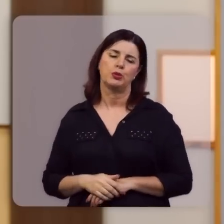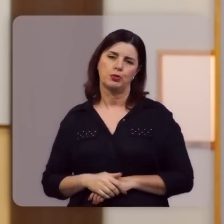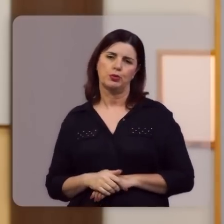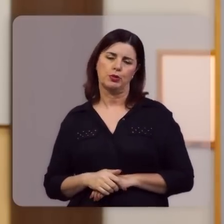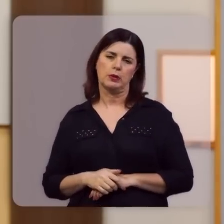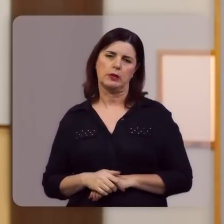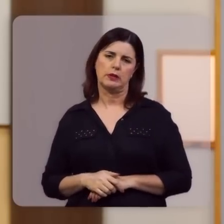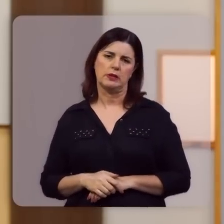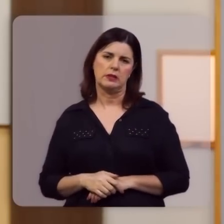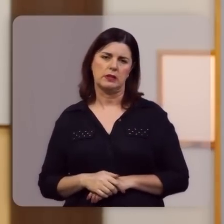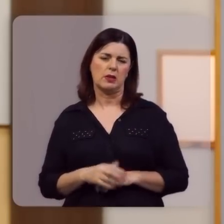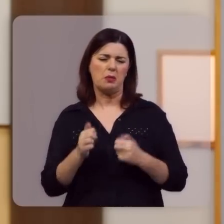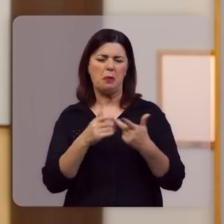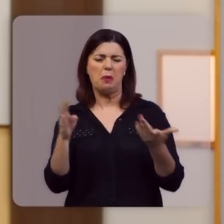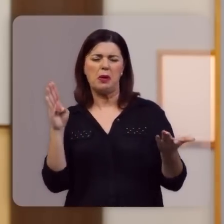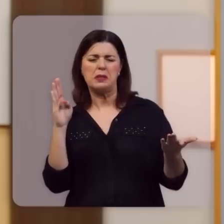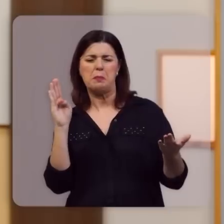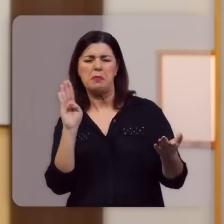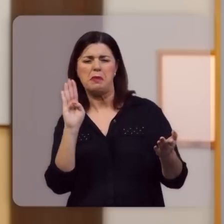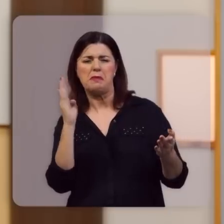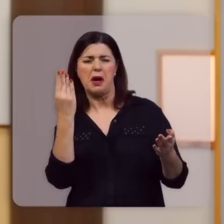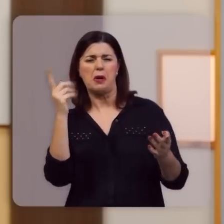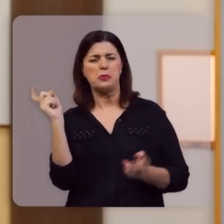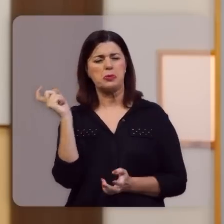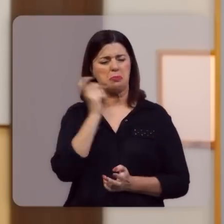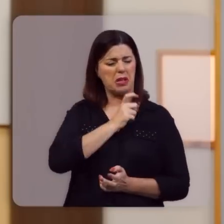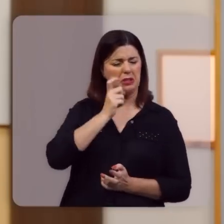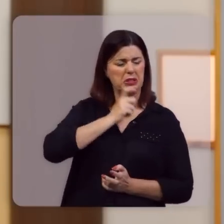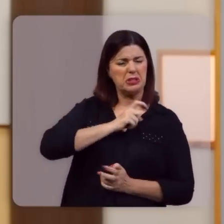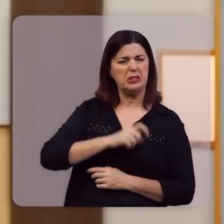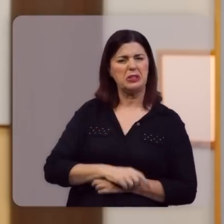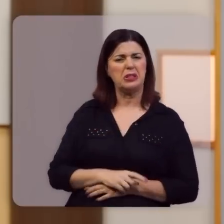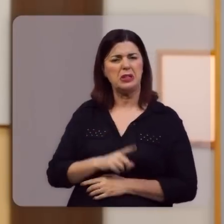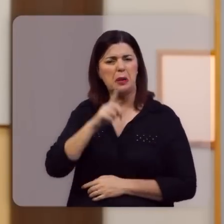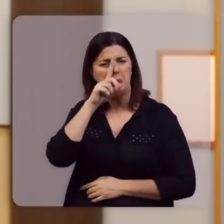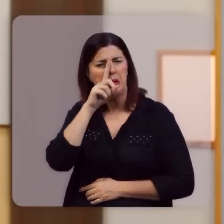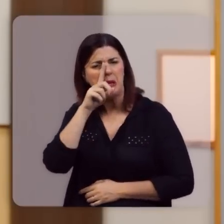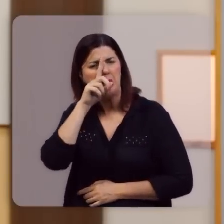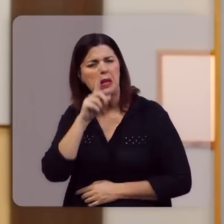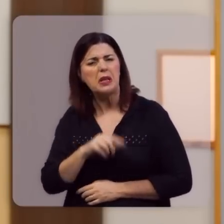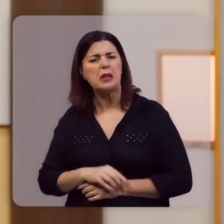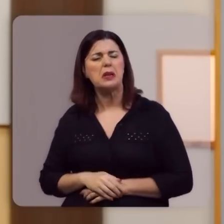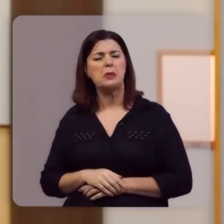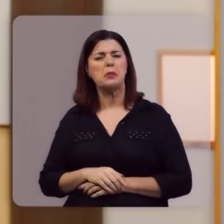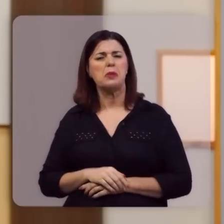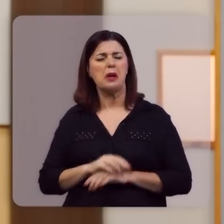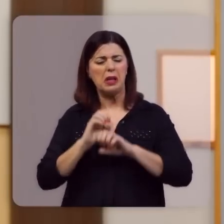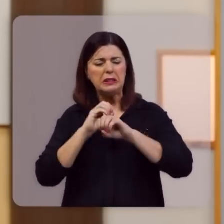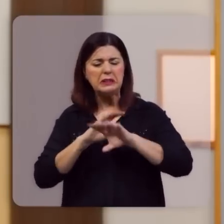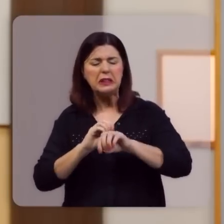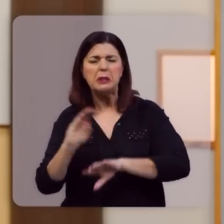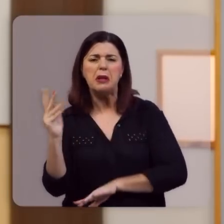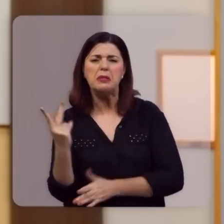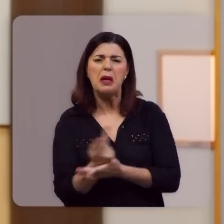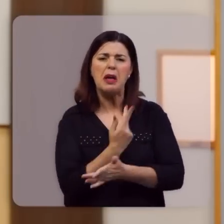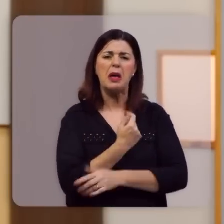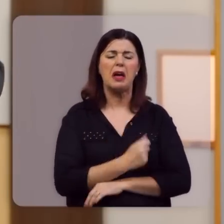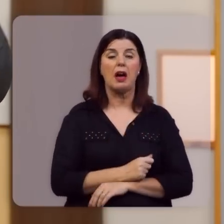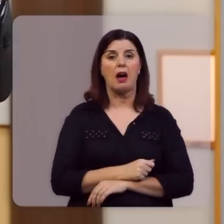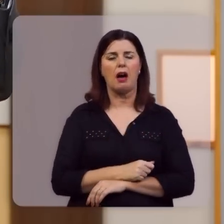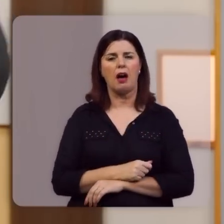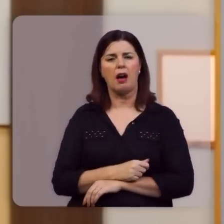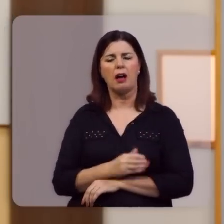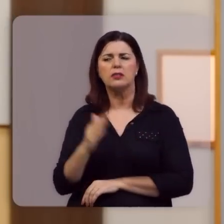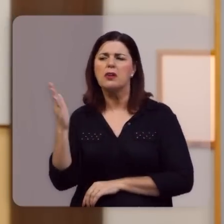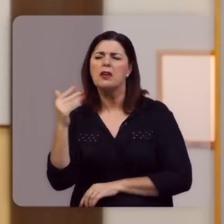heresias perniciosas, falsos ensinamentos,